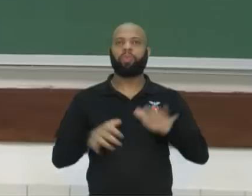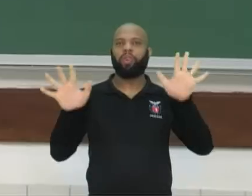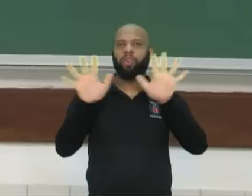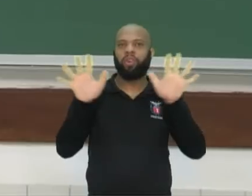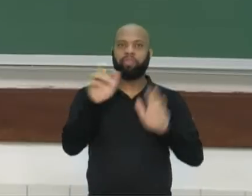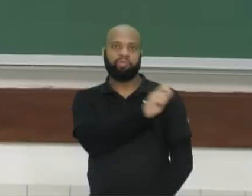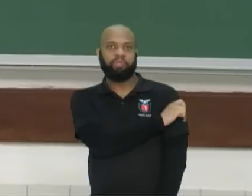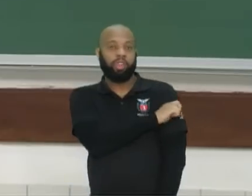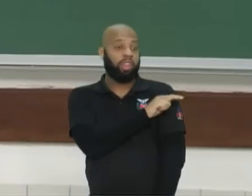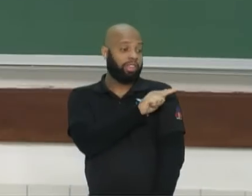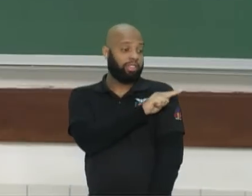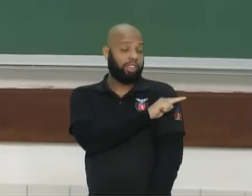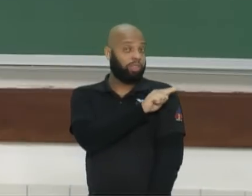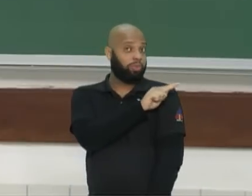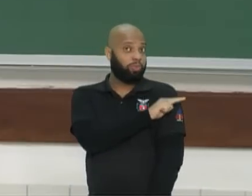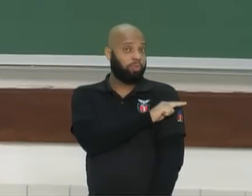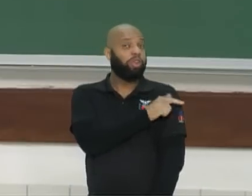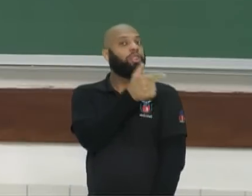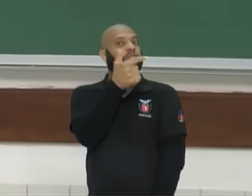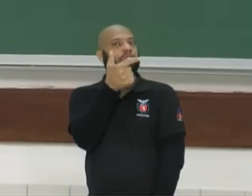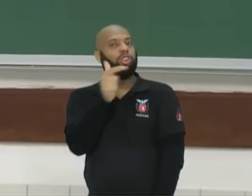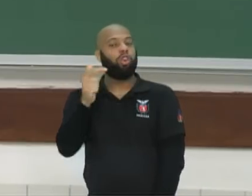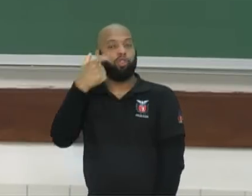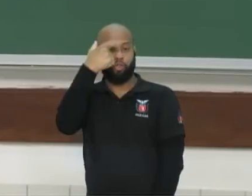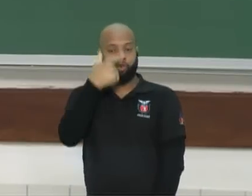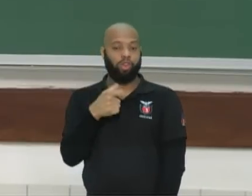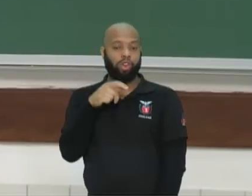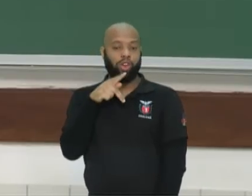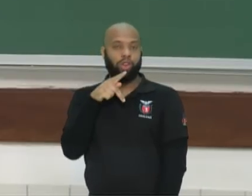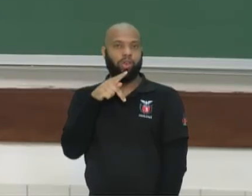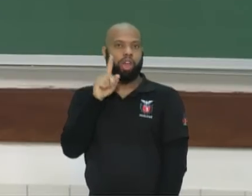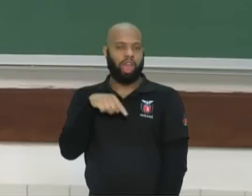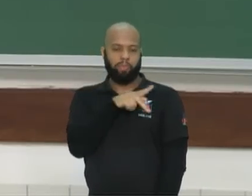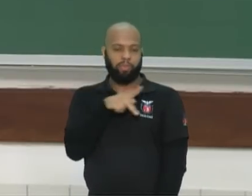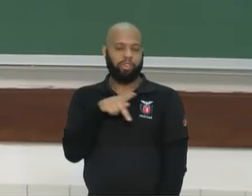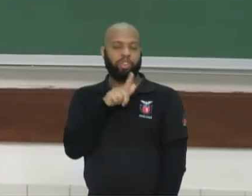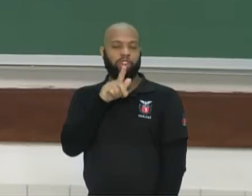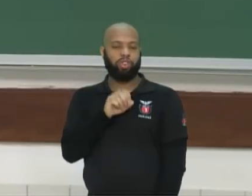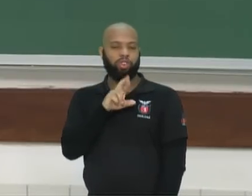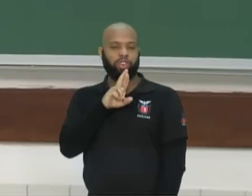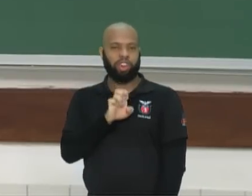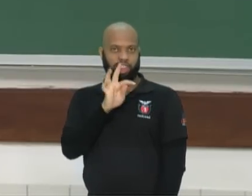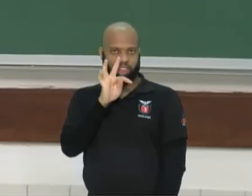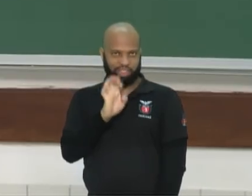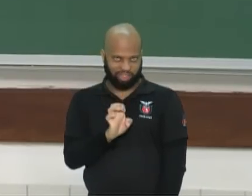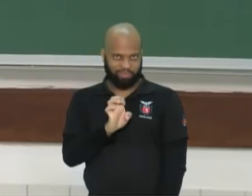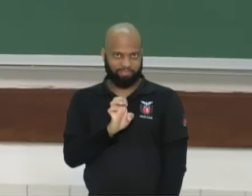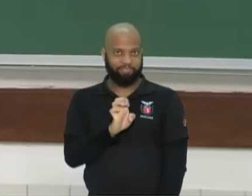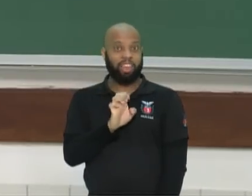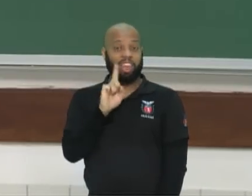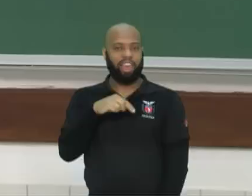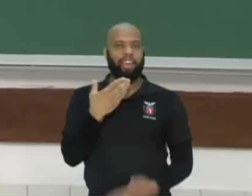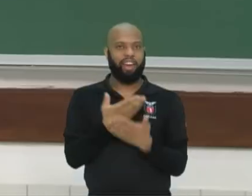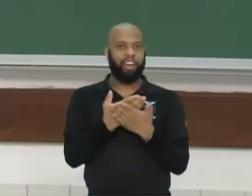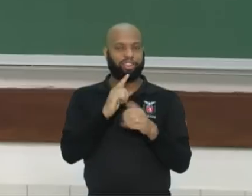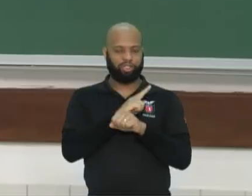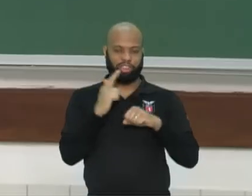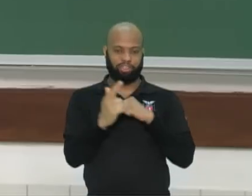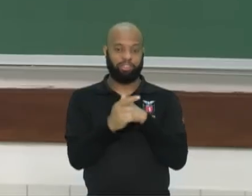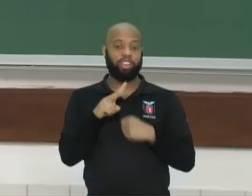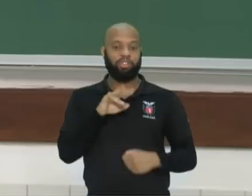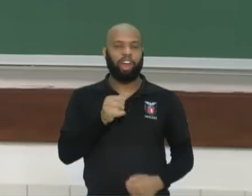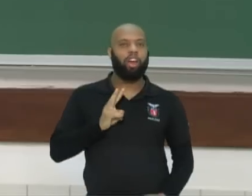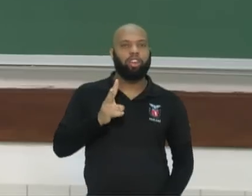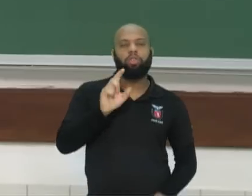Olá, meus queridos alunos do 7º ano, mais uma vez aqui para mais uma aula de Geografia. Eu sou a professora Gorete Wozniak e vamos